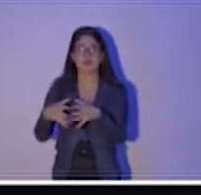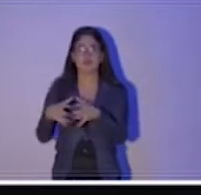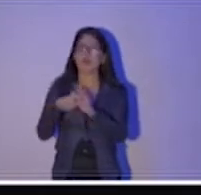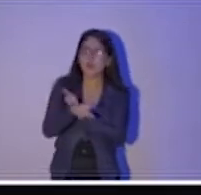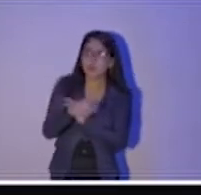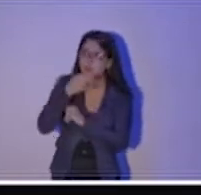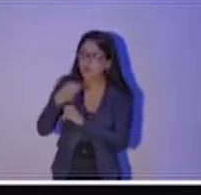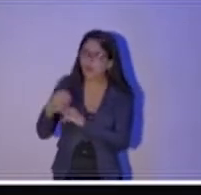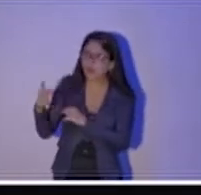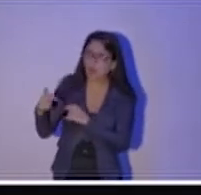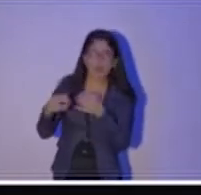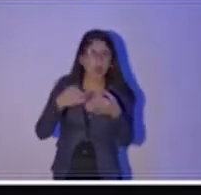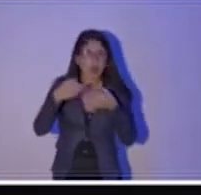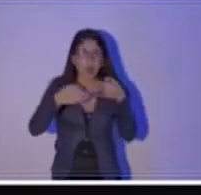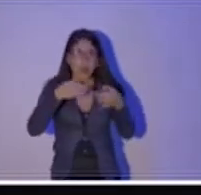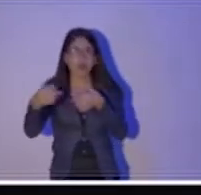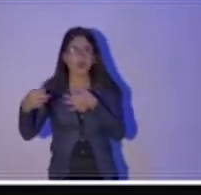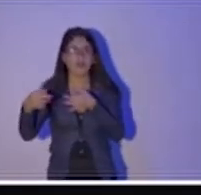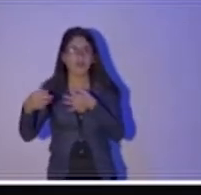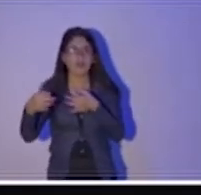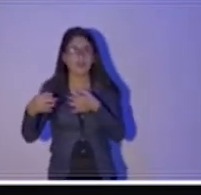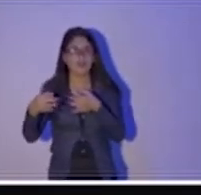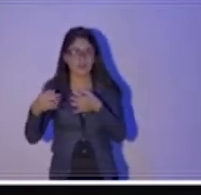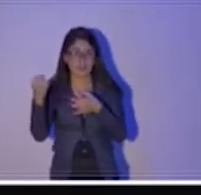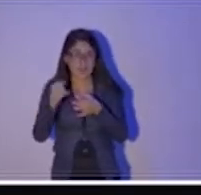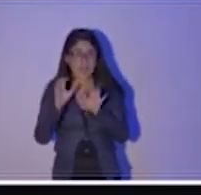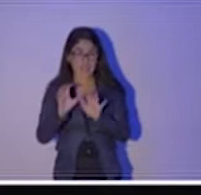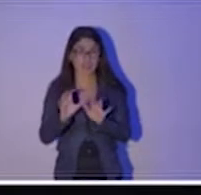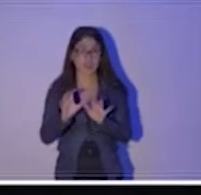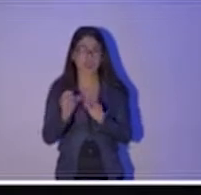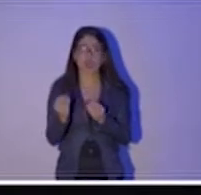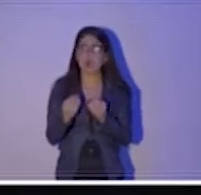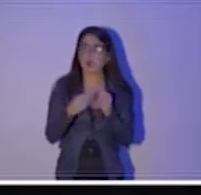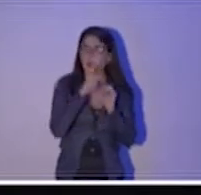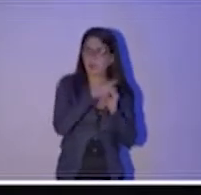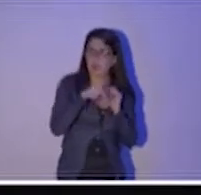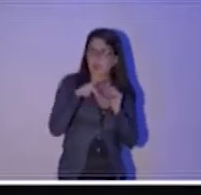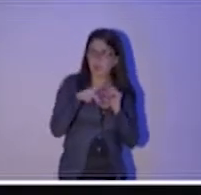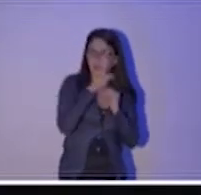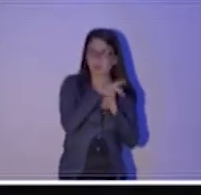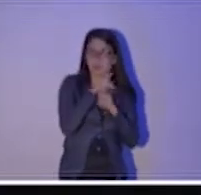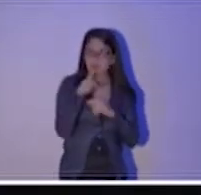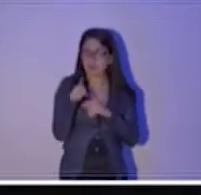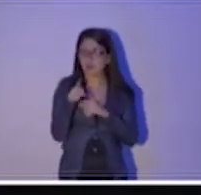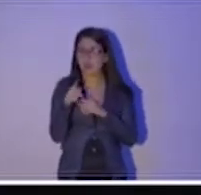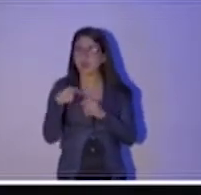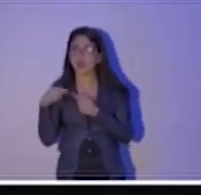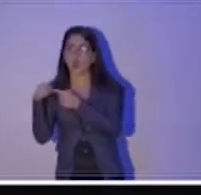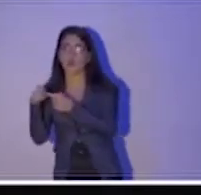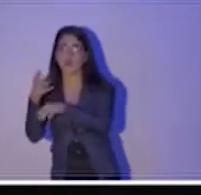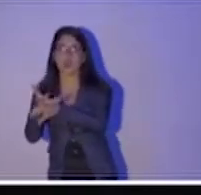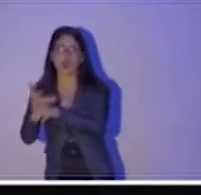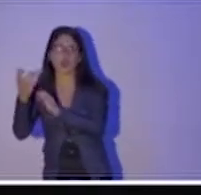projeto pedagógico dessa escola se relaciona com esse currículo? Como é que eu vou organizar os horários de trabalho coletivo para